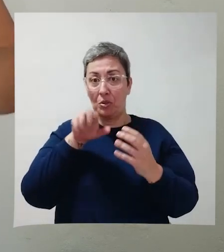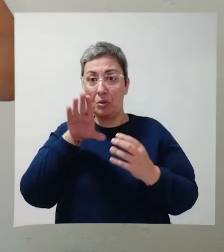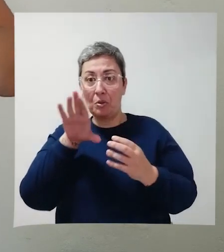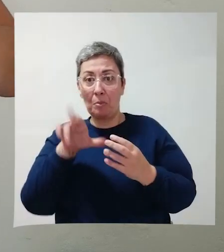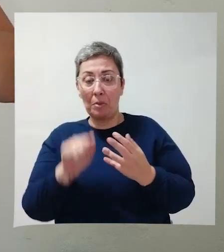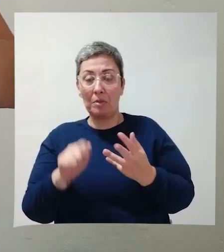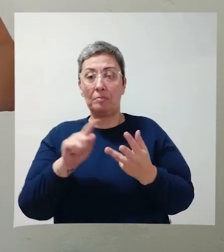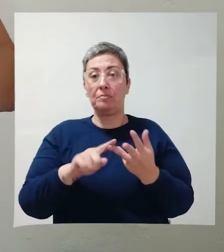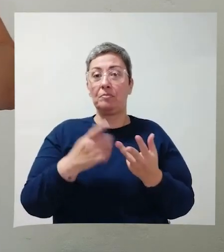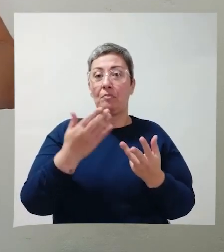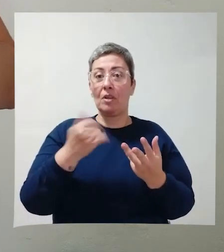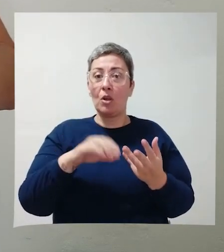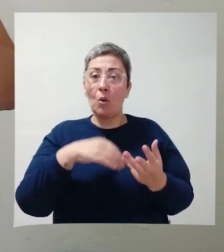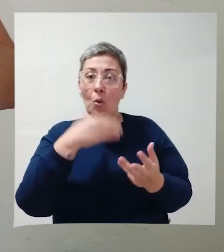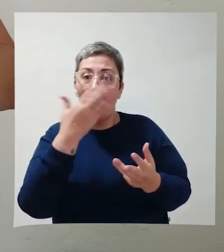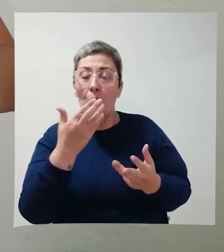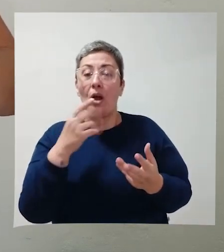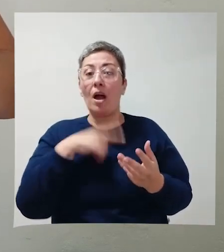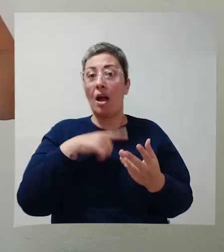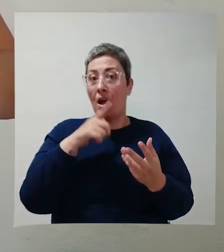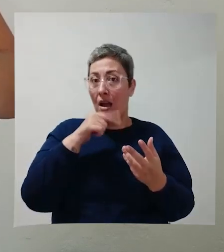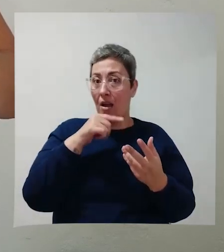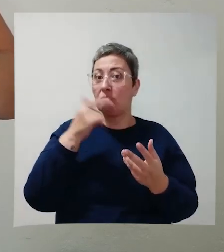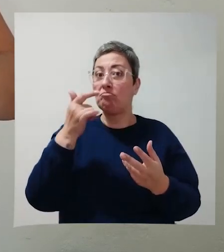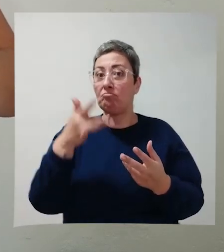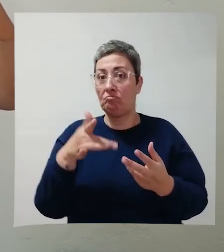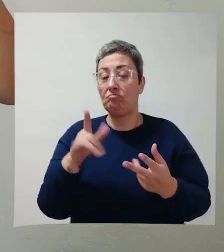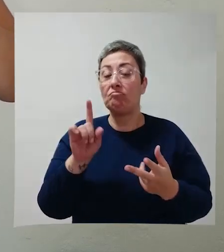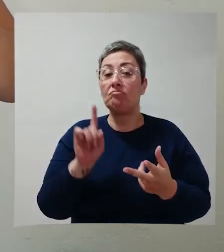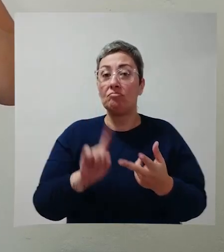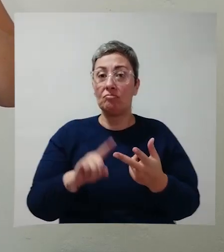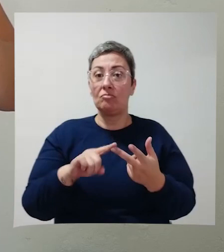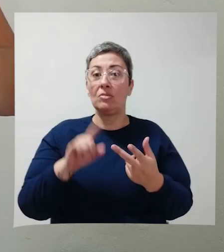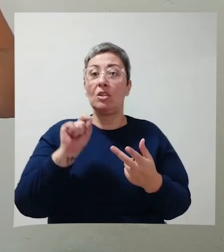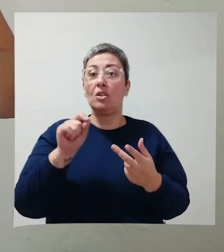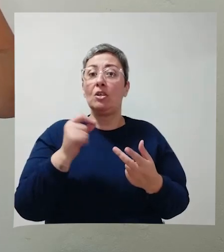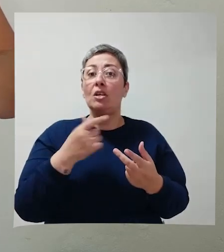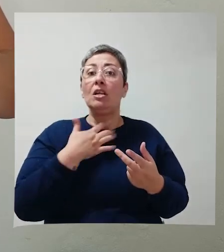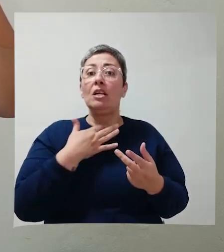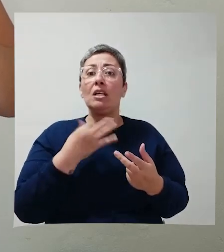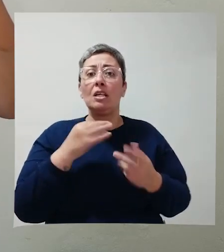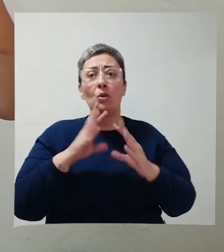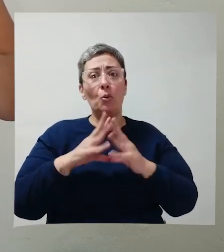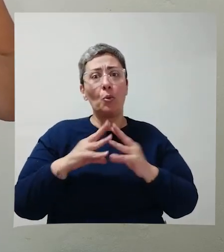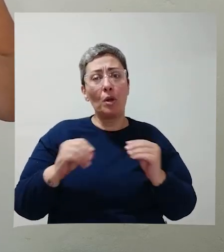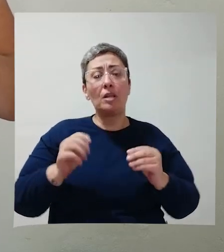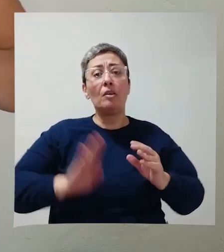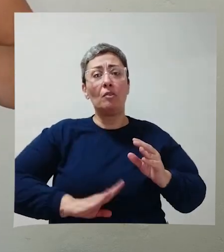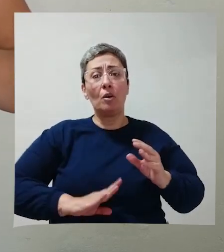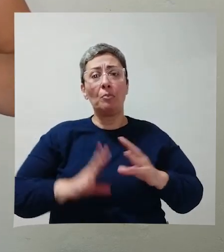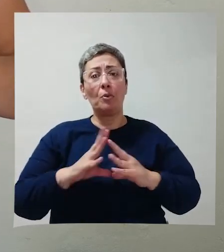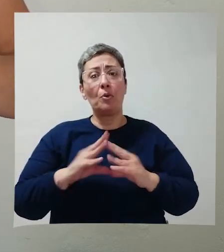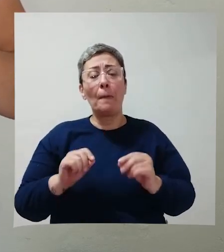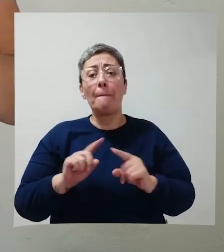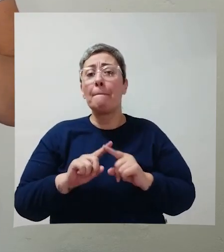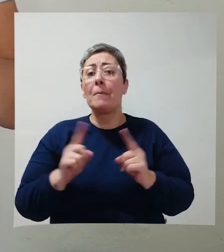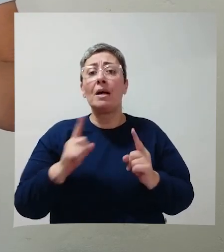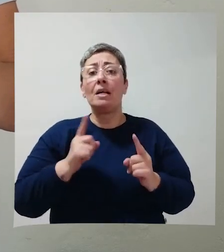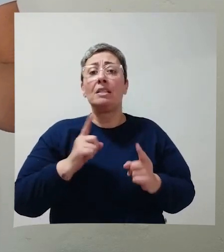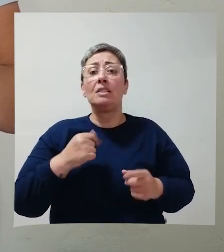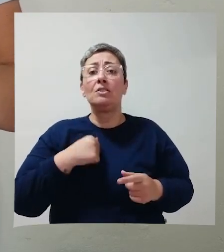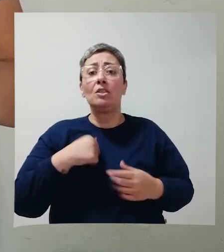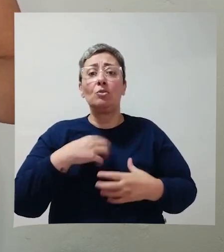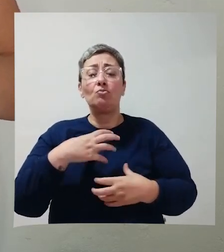sombra, me deu o seu fruto com muita água, que matou a minha sede e a minha fome. Mas e o